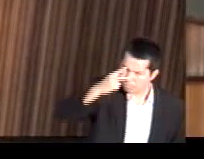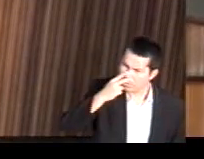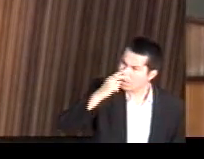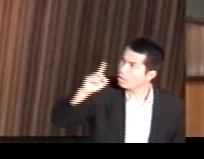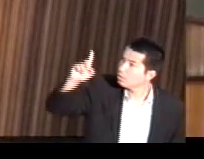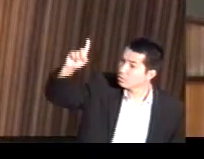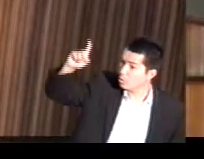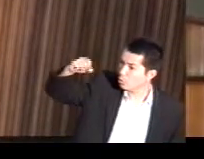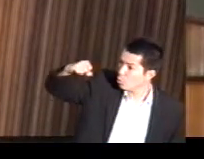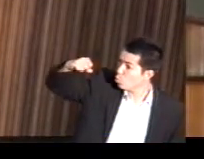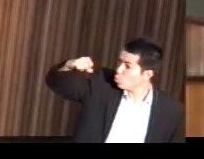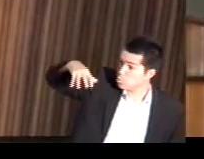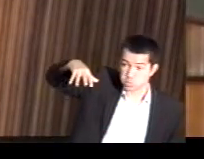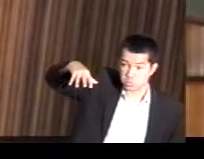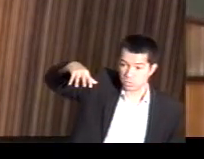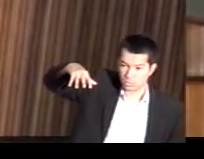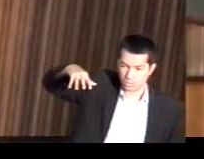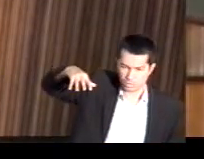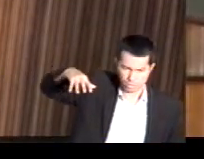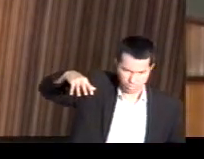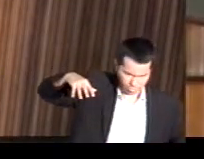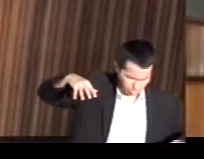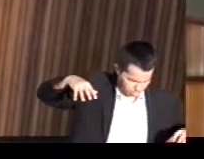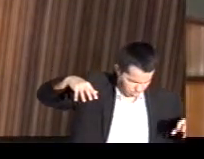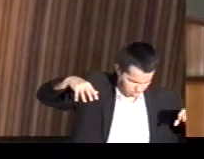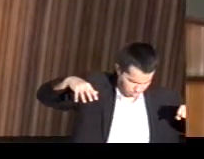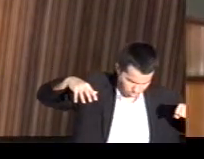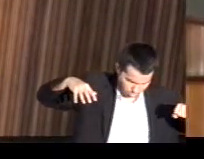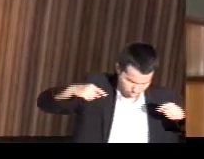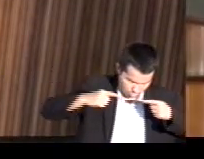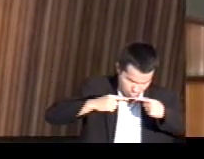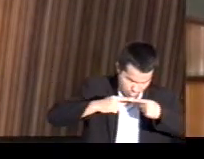para a gente: sede santos porque eu sou santo.